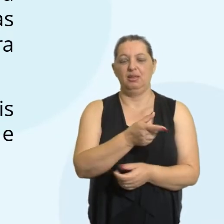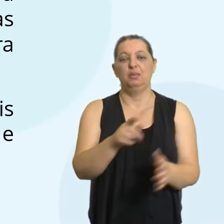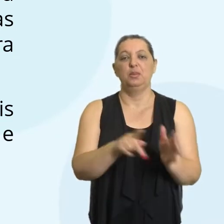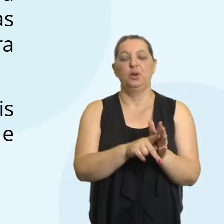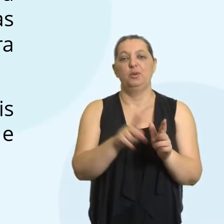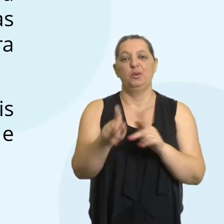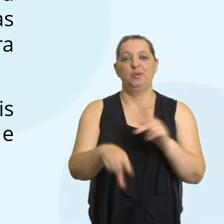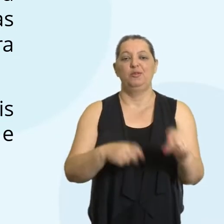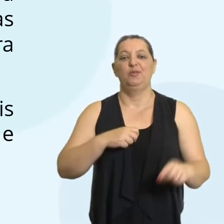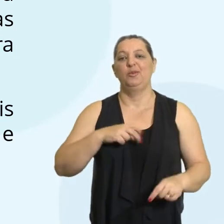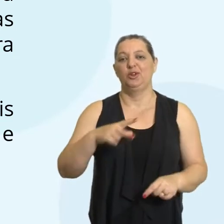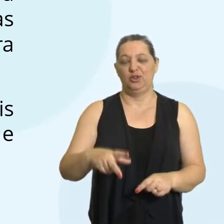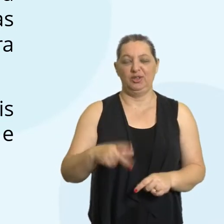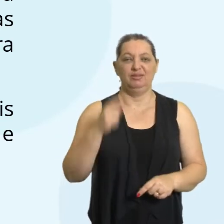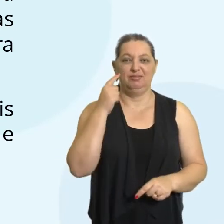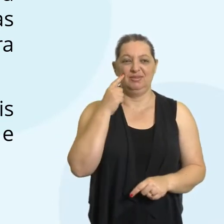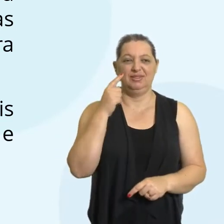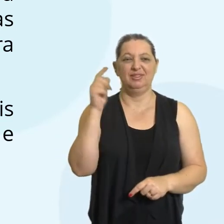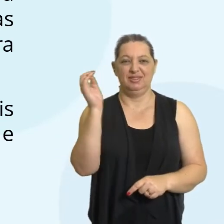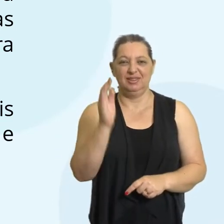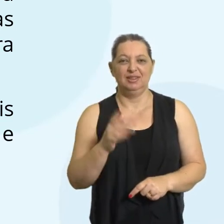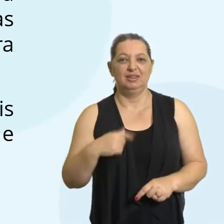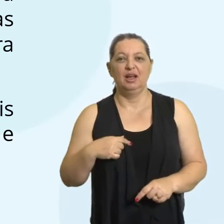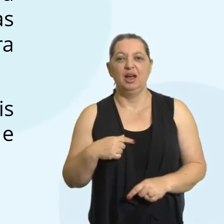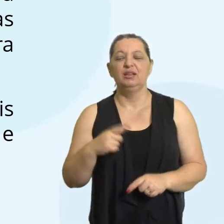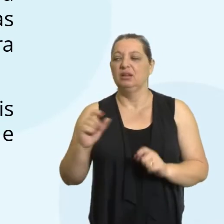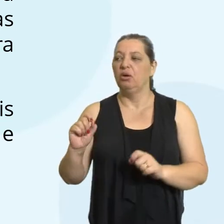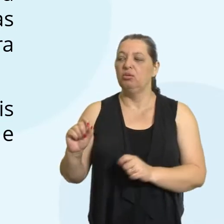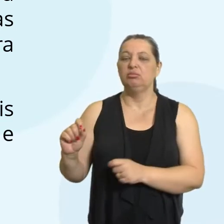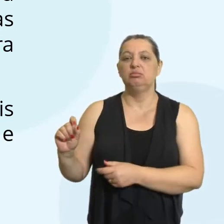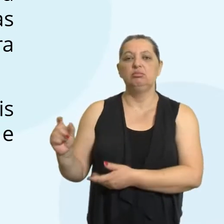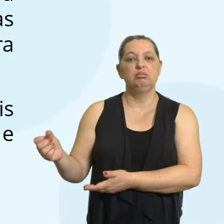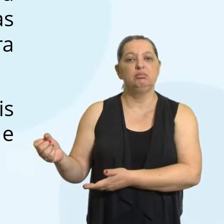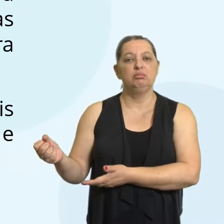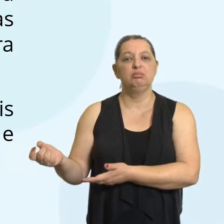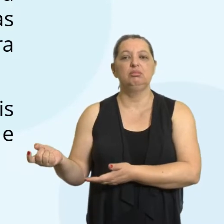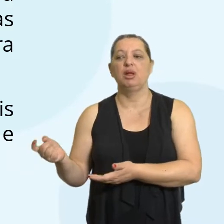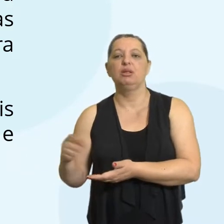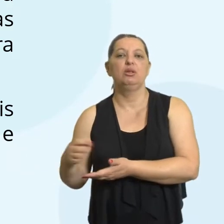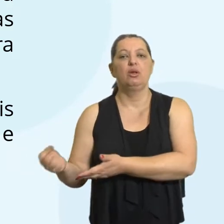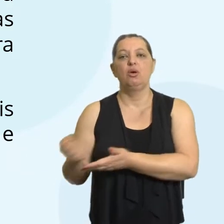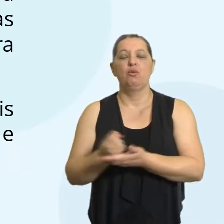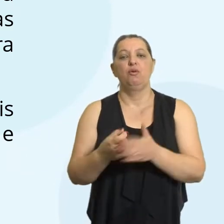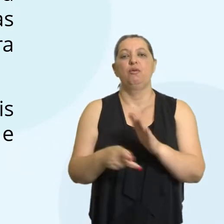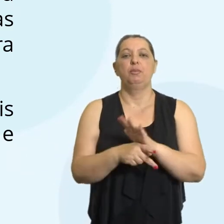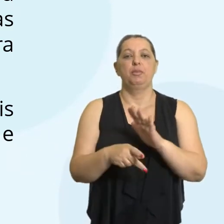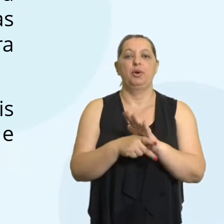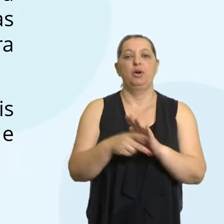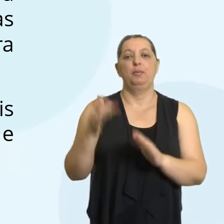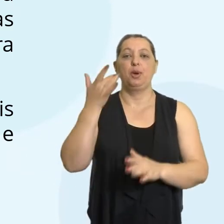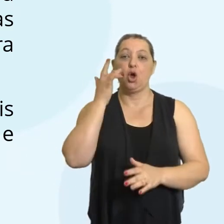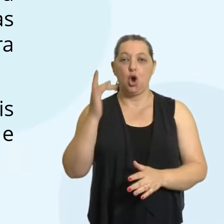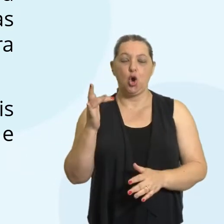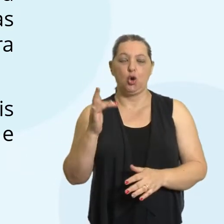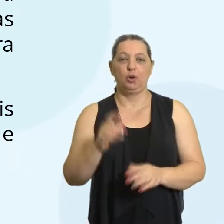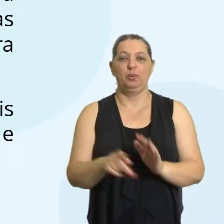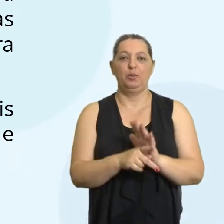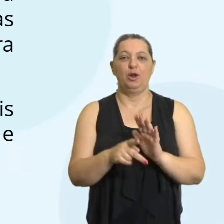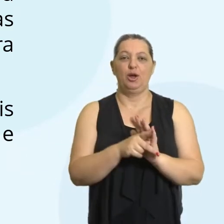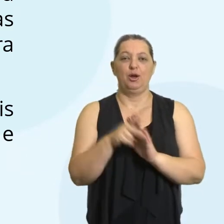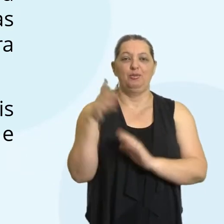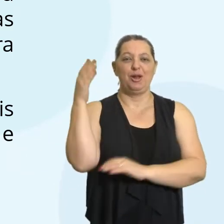quando reclama alguma coisa eu falo tá bom então levar o meu outro devolve meu pau brasil seus Tron badinha